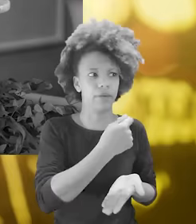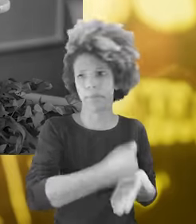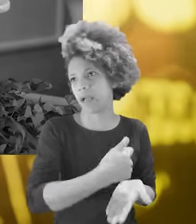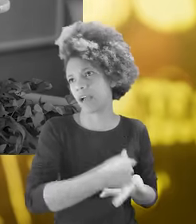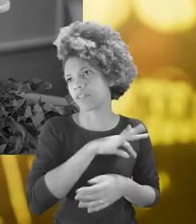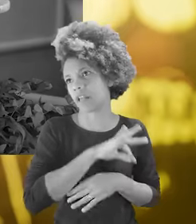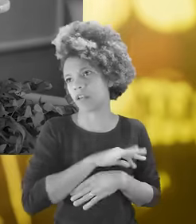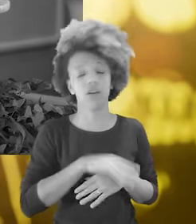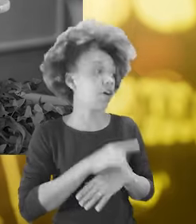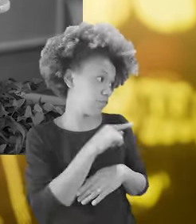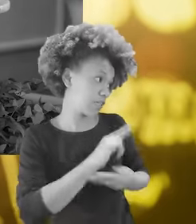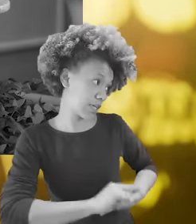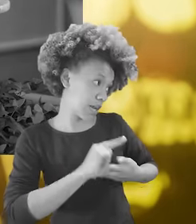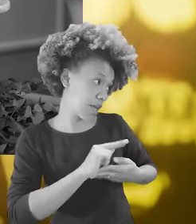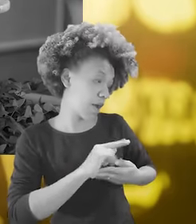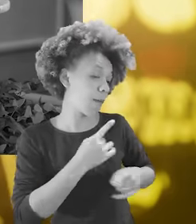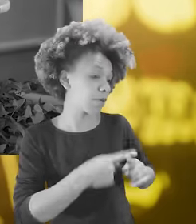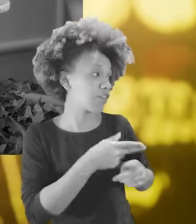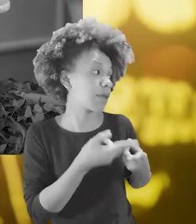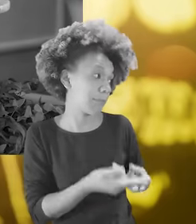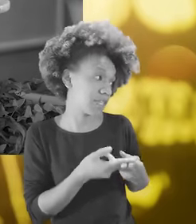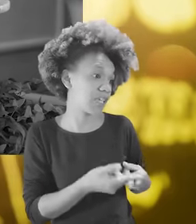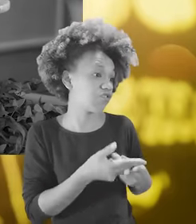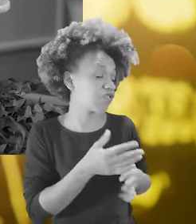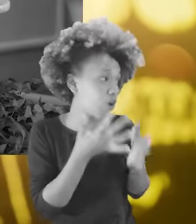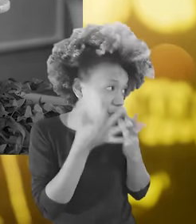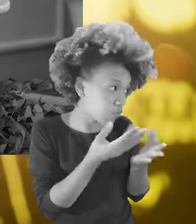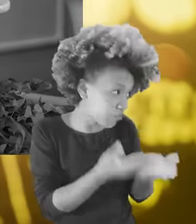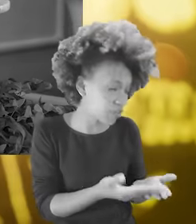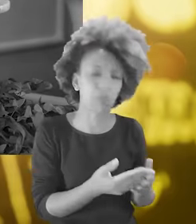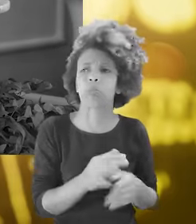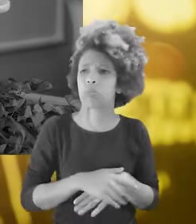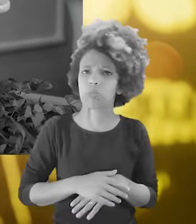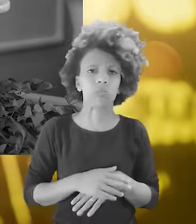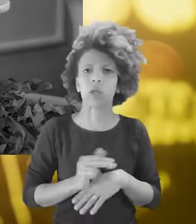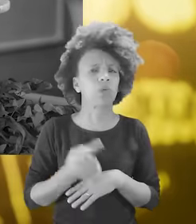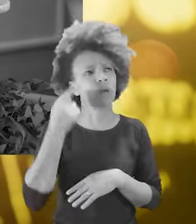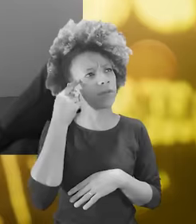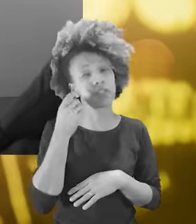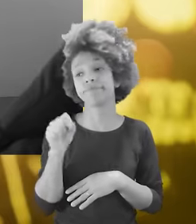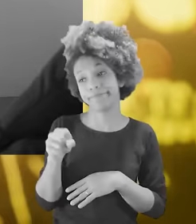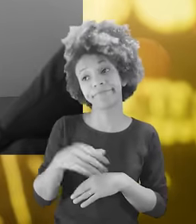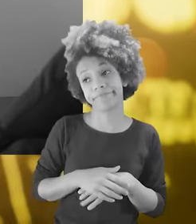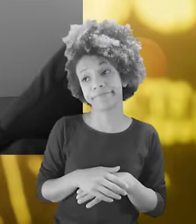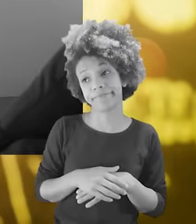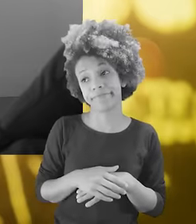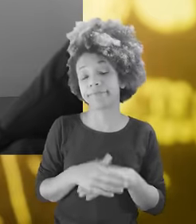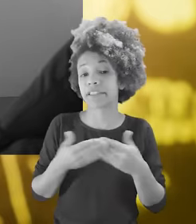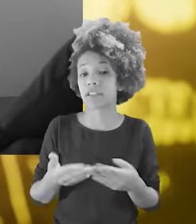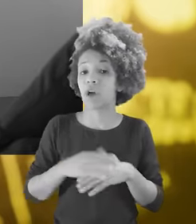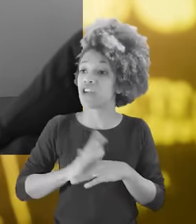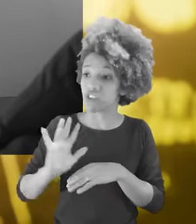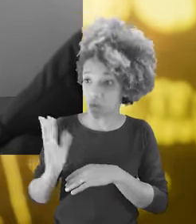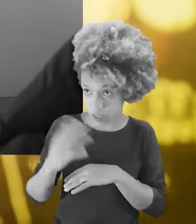Então porque você tá sendo paciente exatamente igual isso daí é uma coisa que eu nunca parei de pensar é então eu por